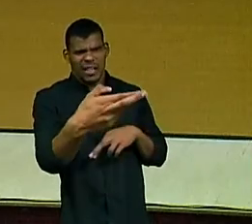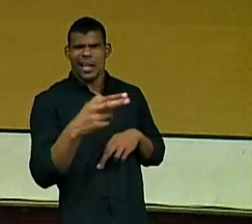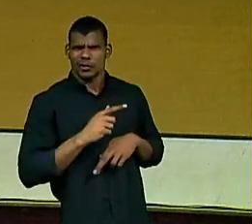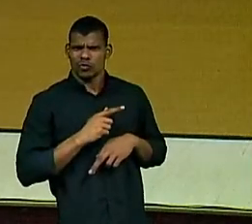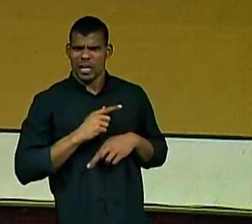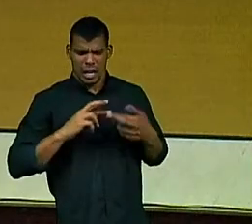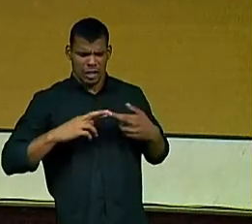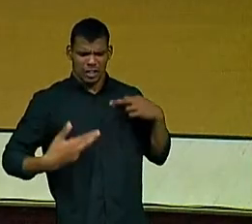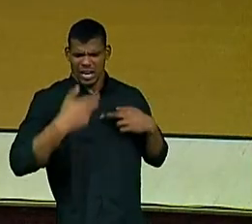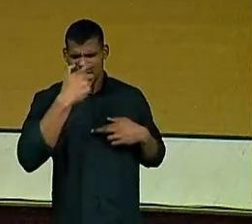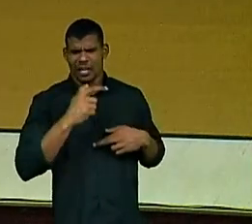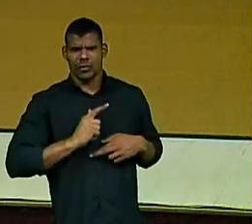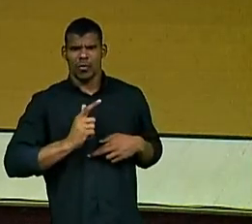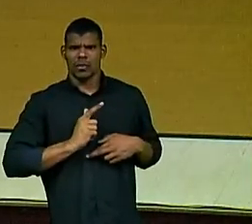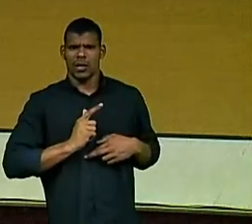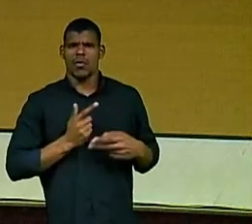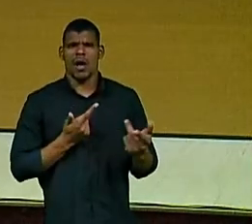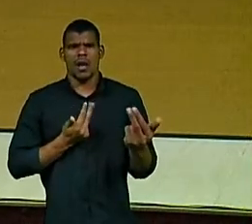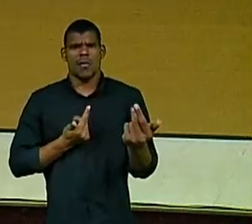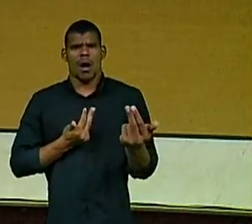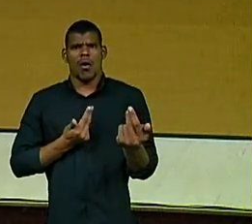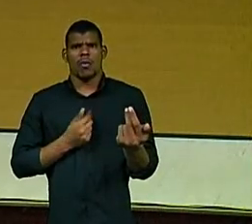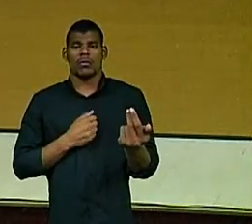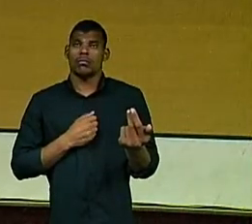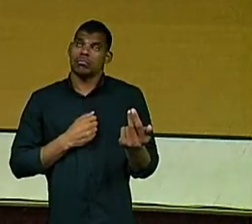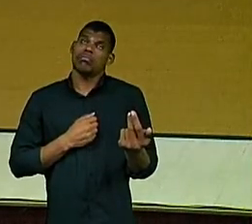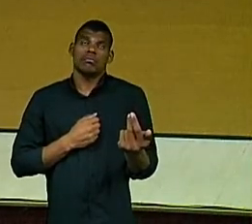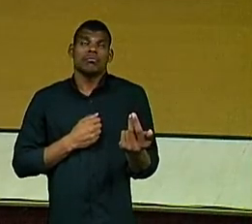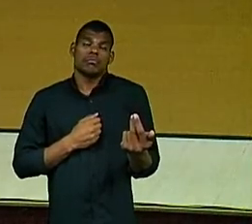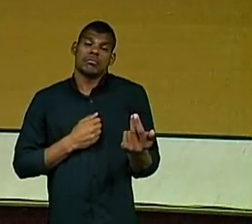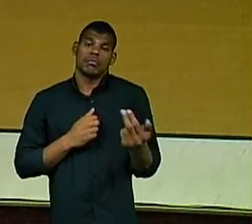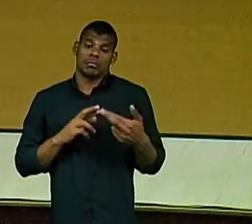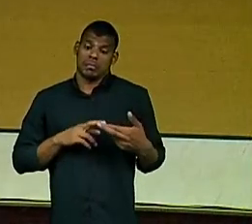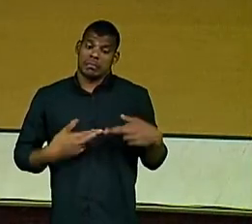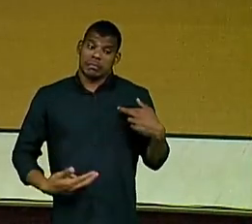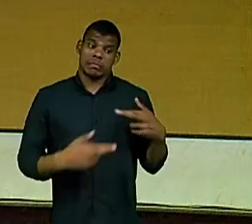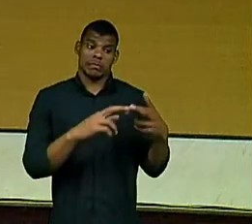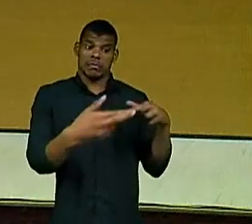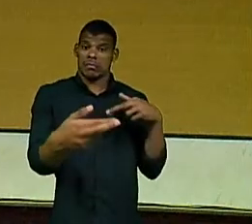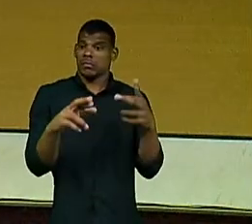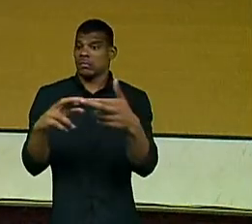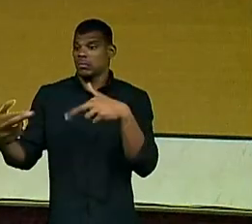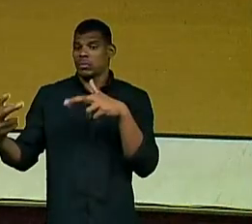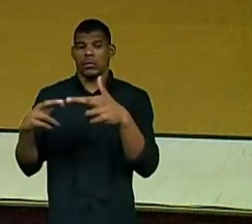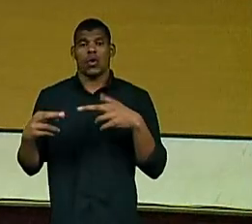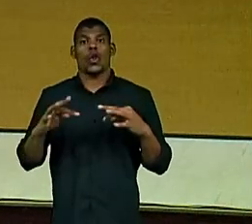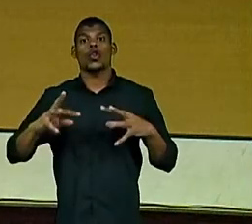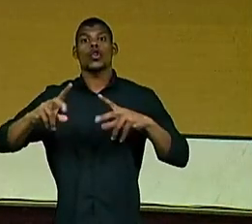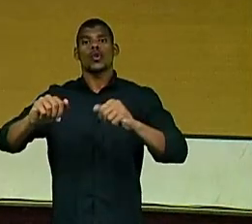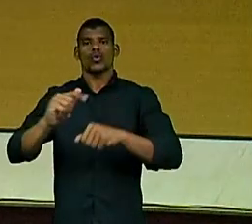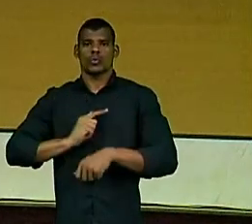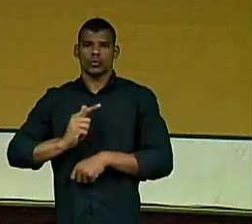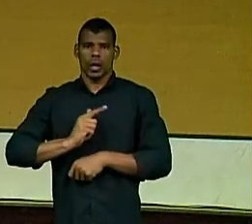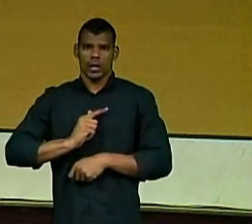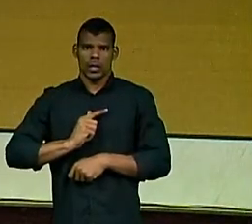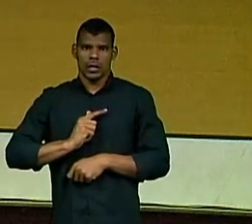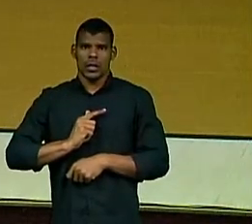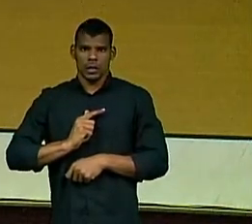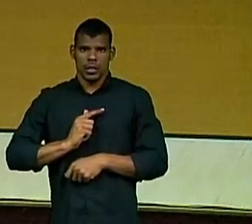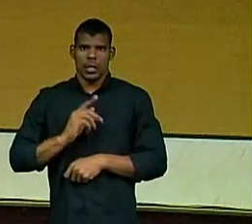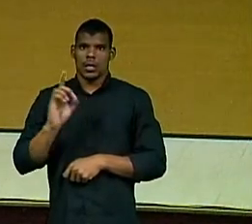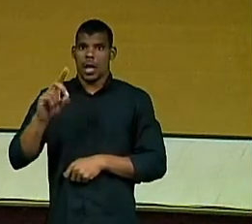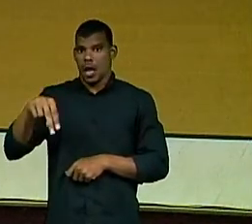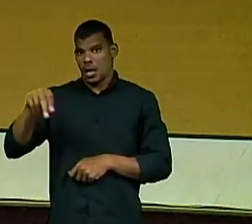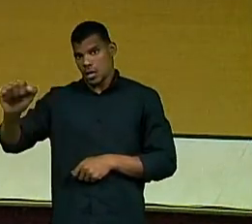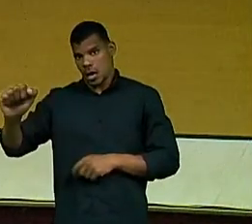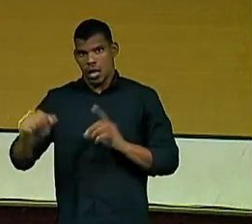genético ele é universal a forma de ler o DNA para produzir